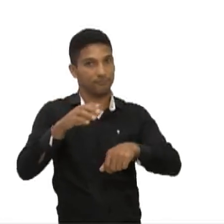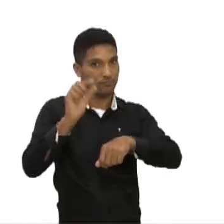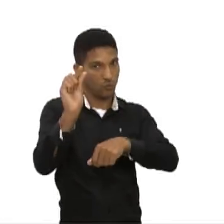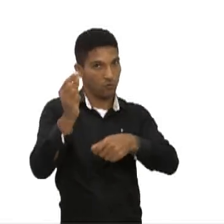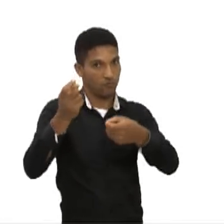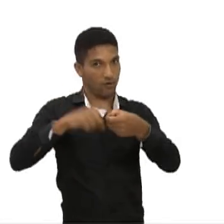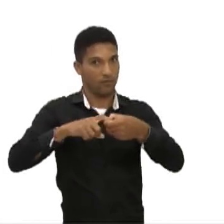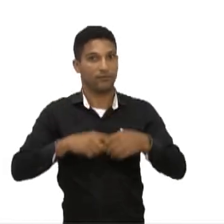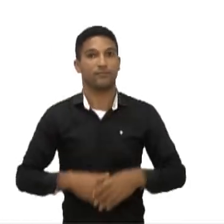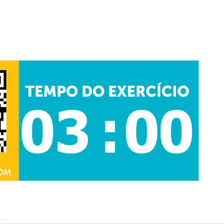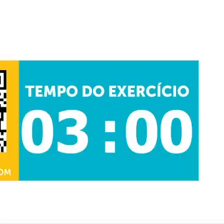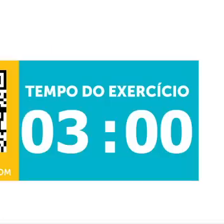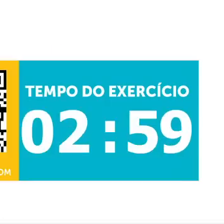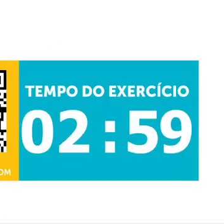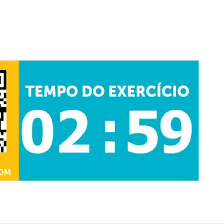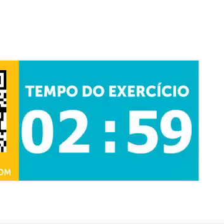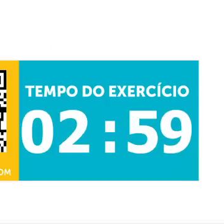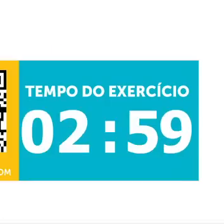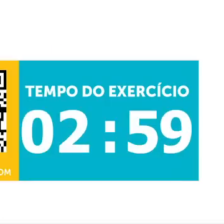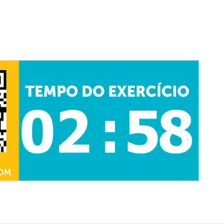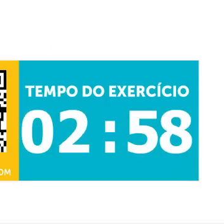bom?